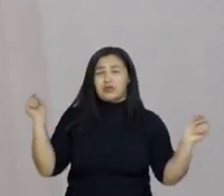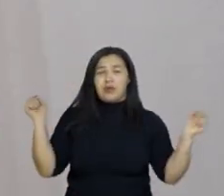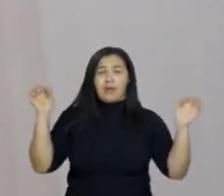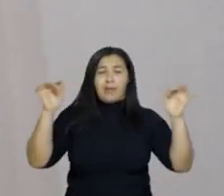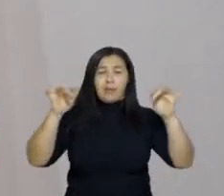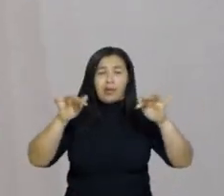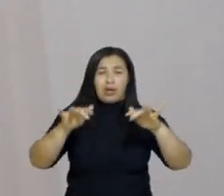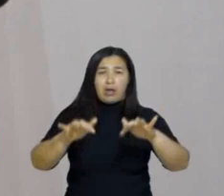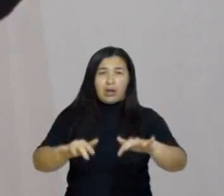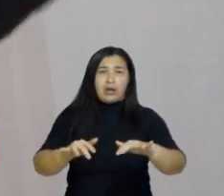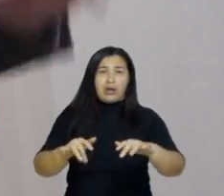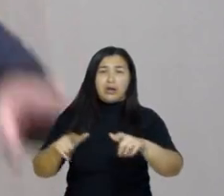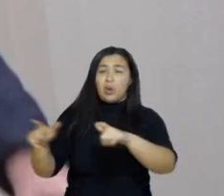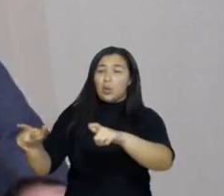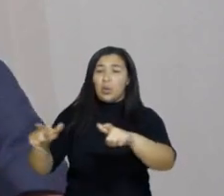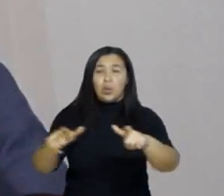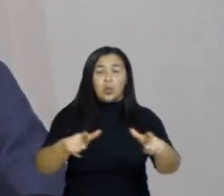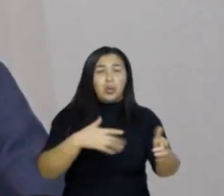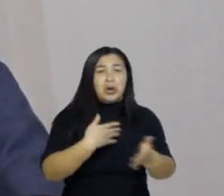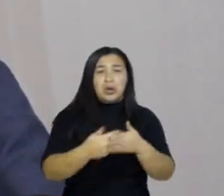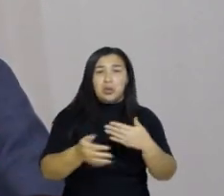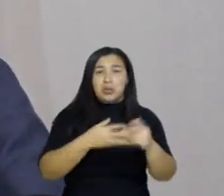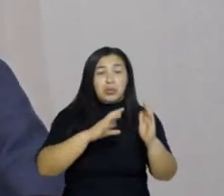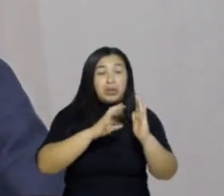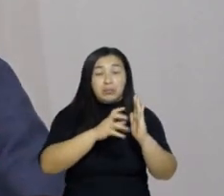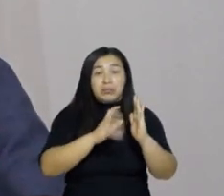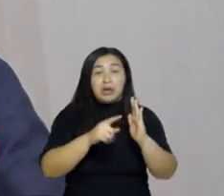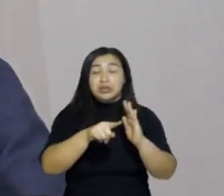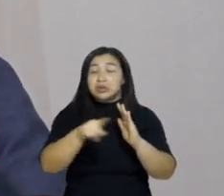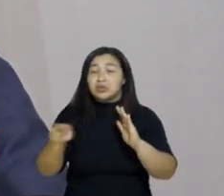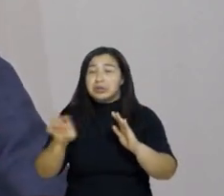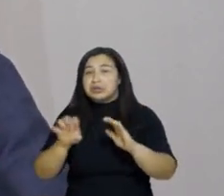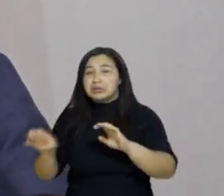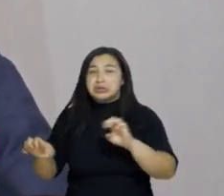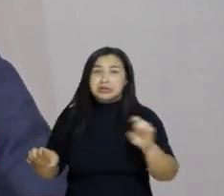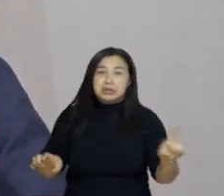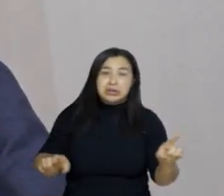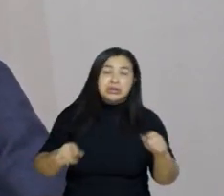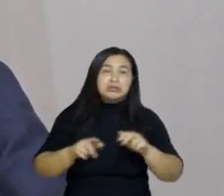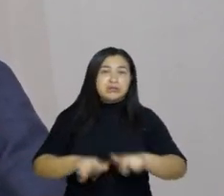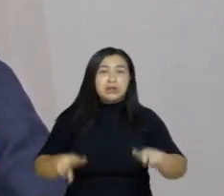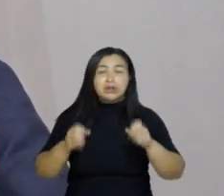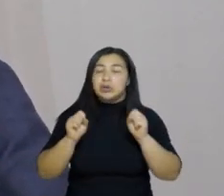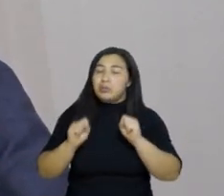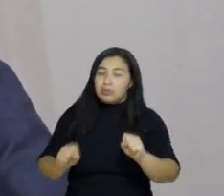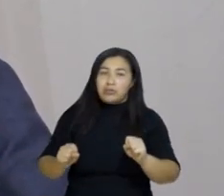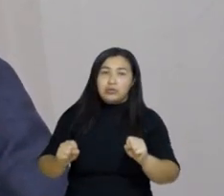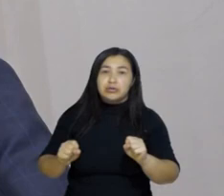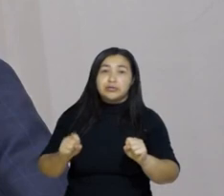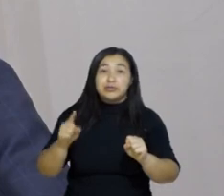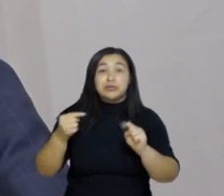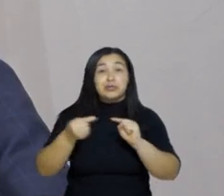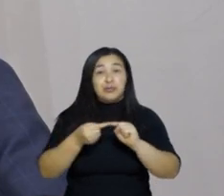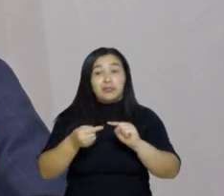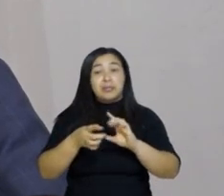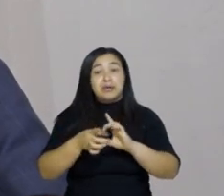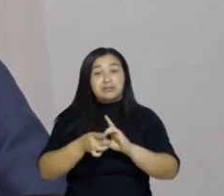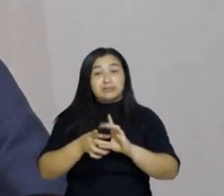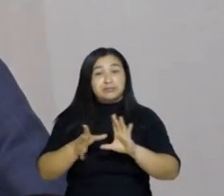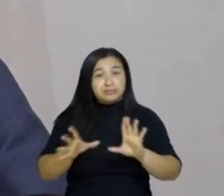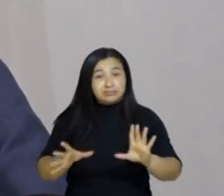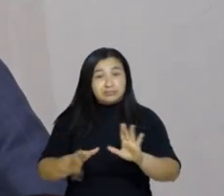prefeitos, de vários segmentos partidários, né? Mostrando que a democracia, né,